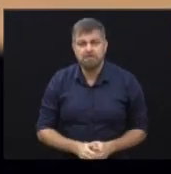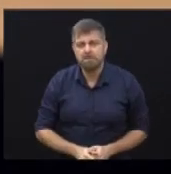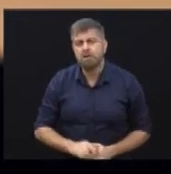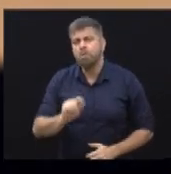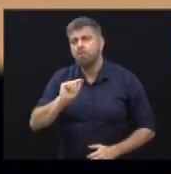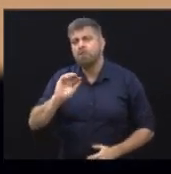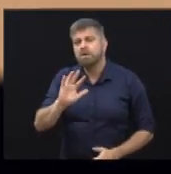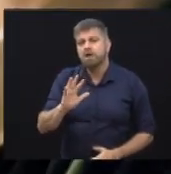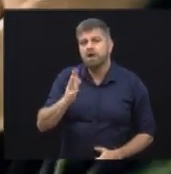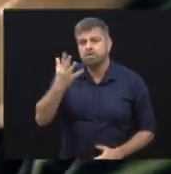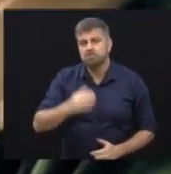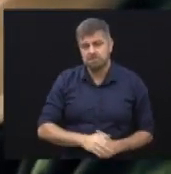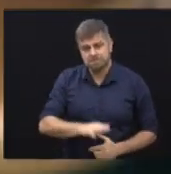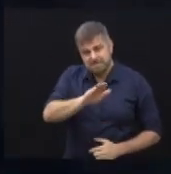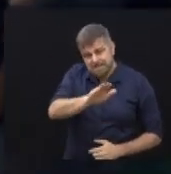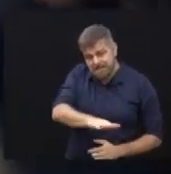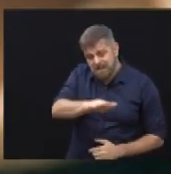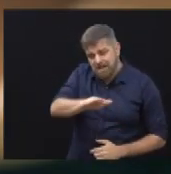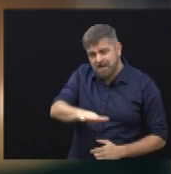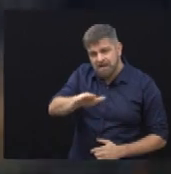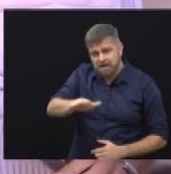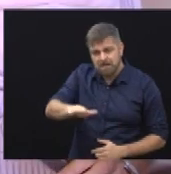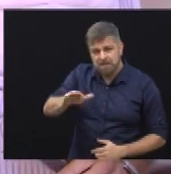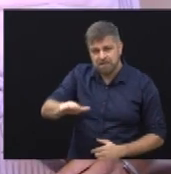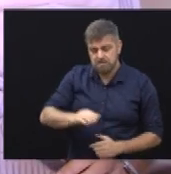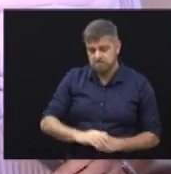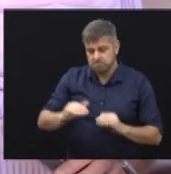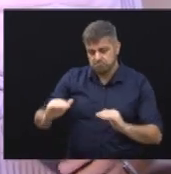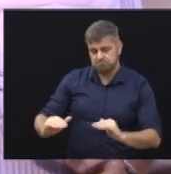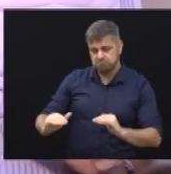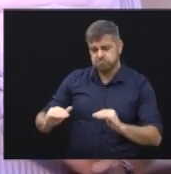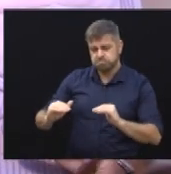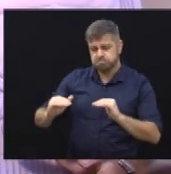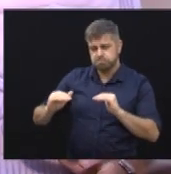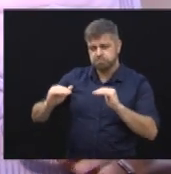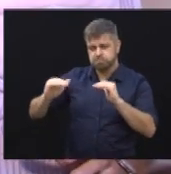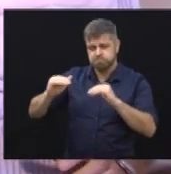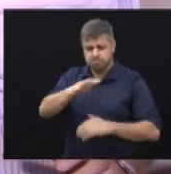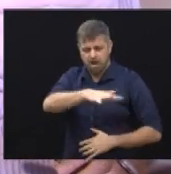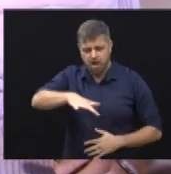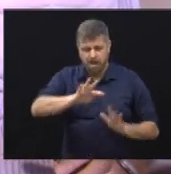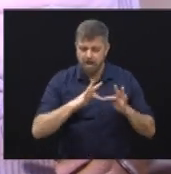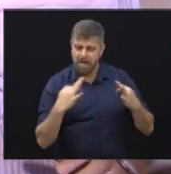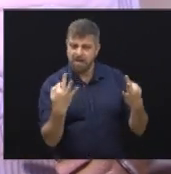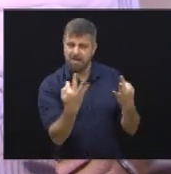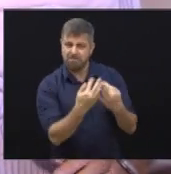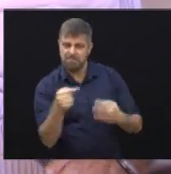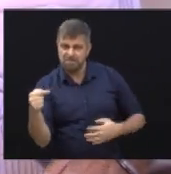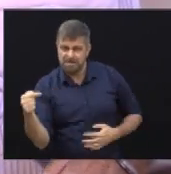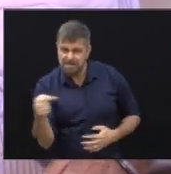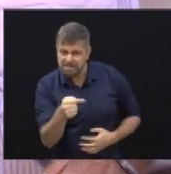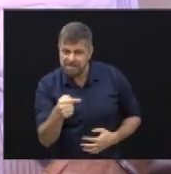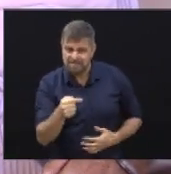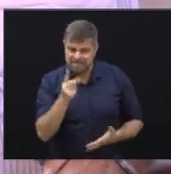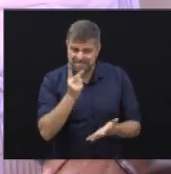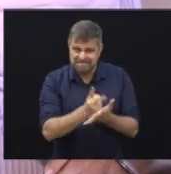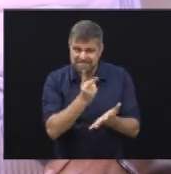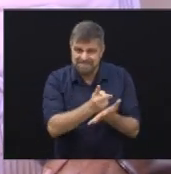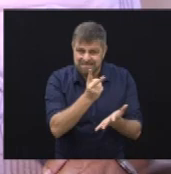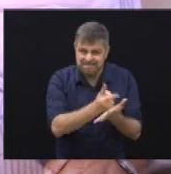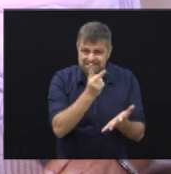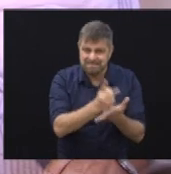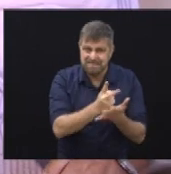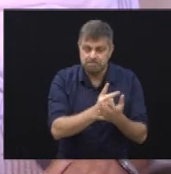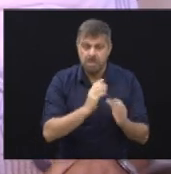que fazem com que aquela criança vá crescendo num ambiente em que o